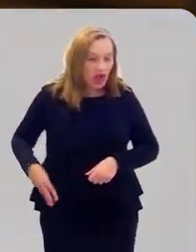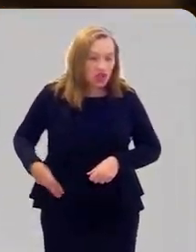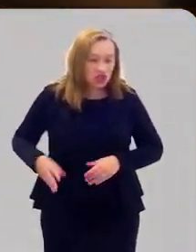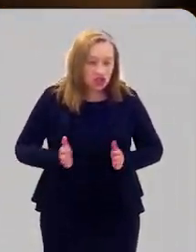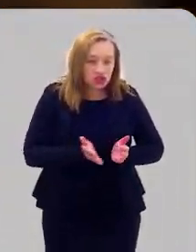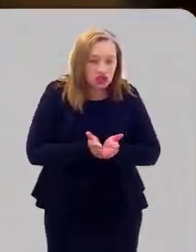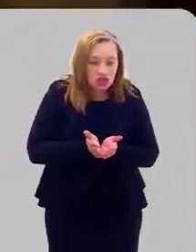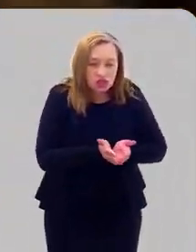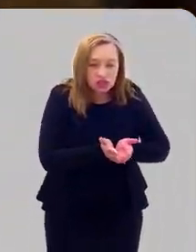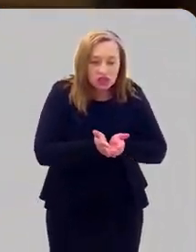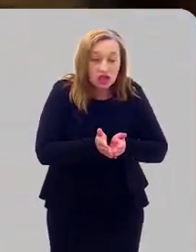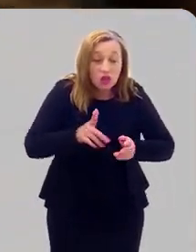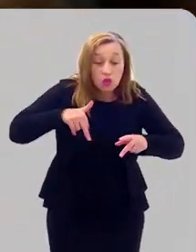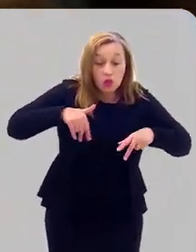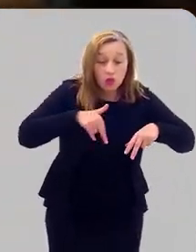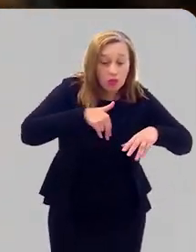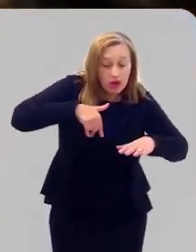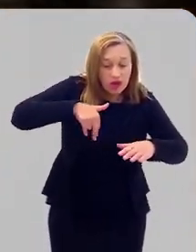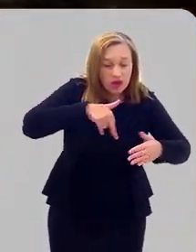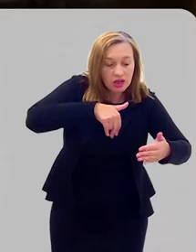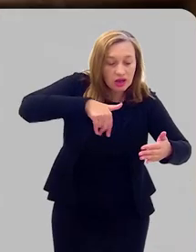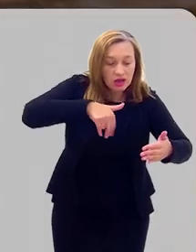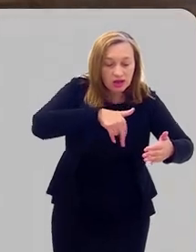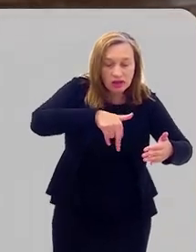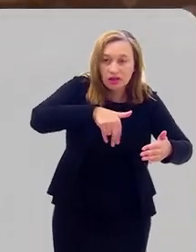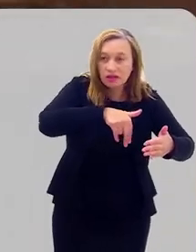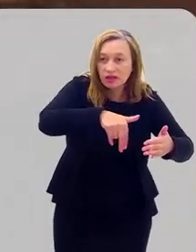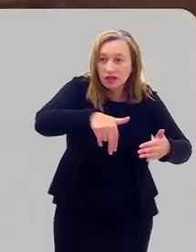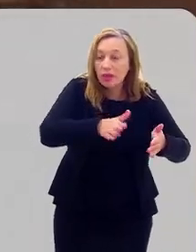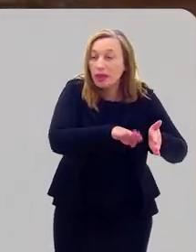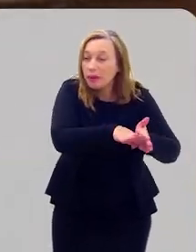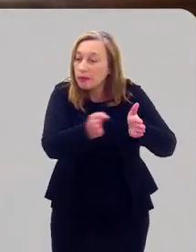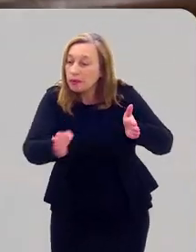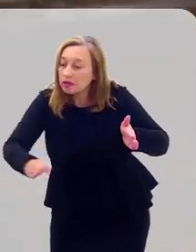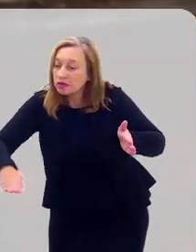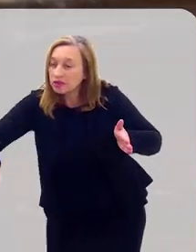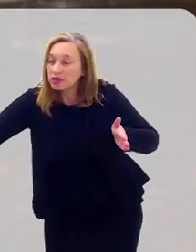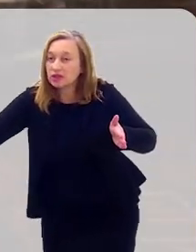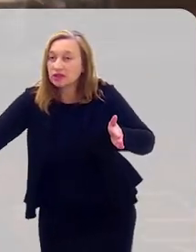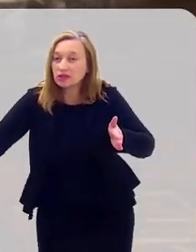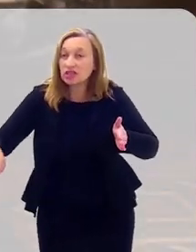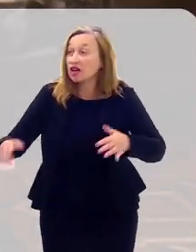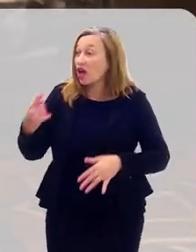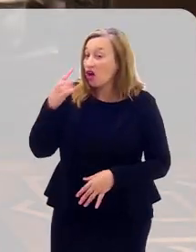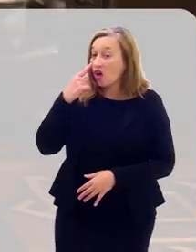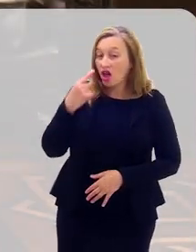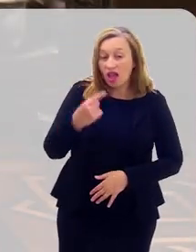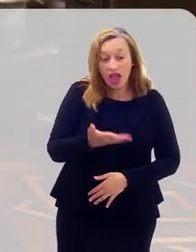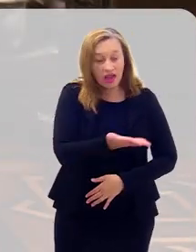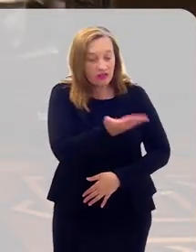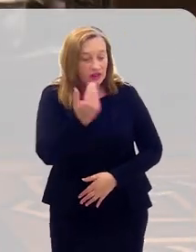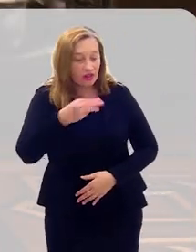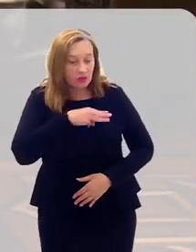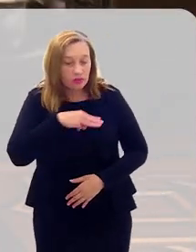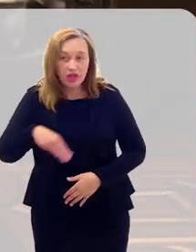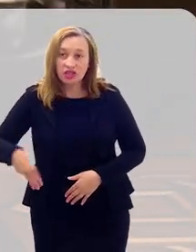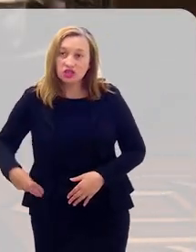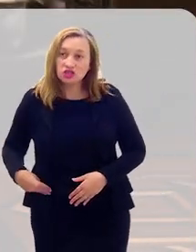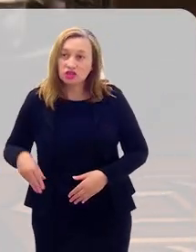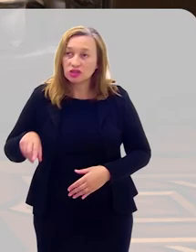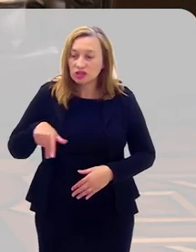De onde será que ele vem? O que ele tem para nos ensinar? Olha aí vem o